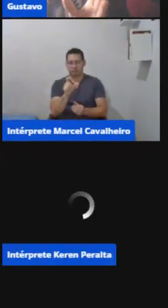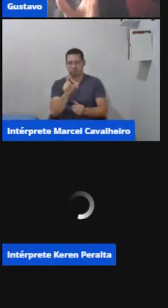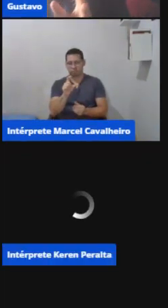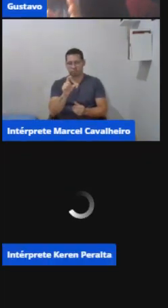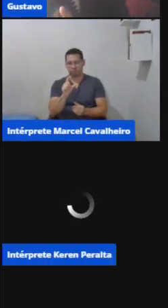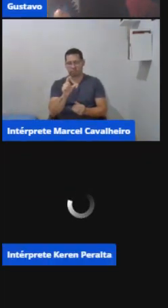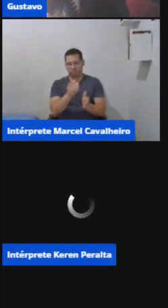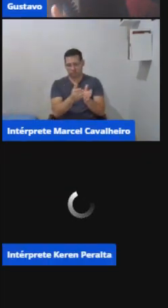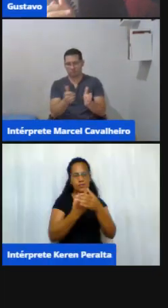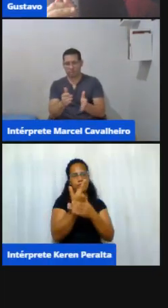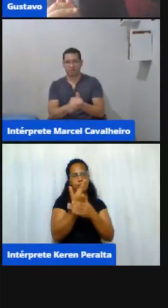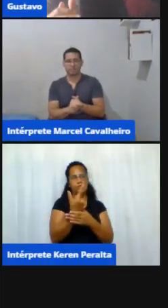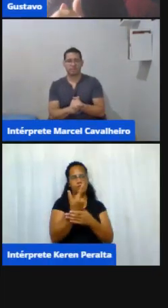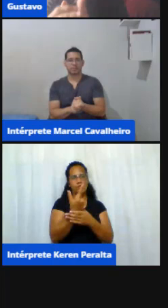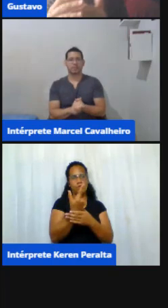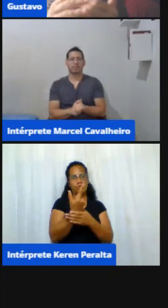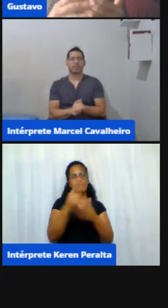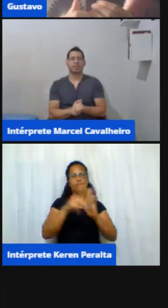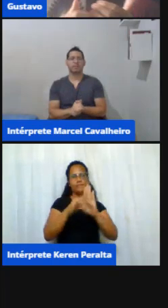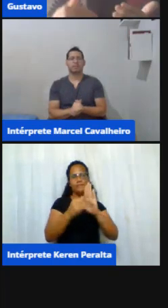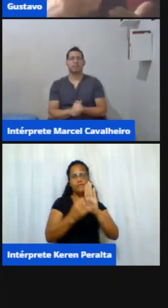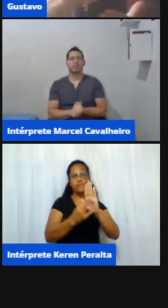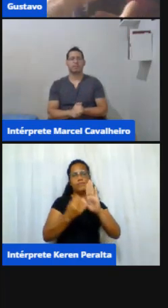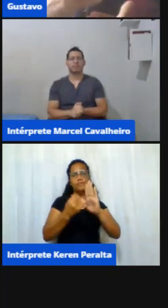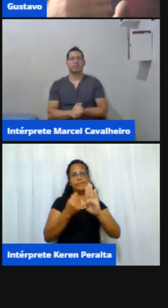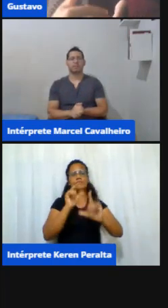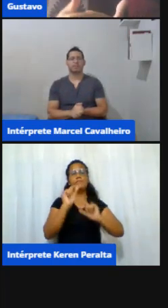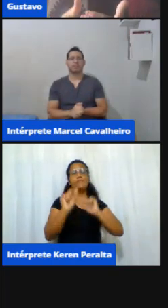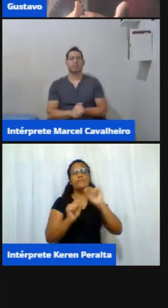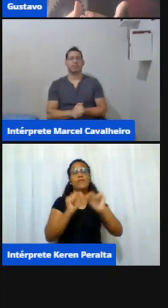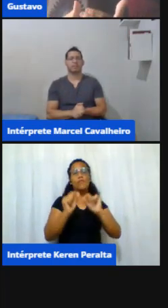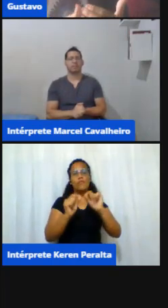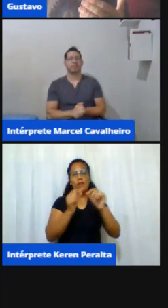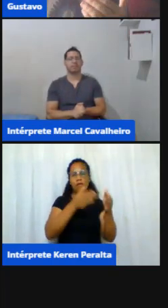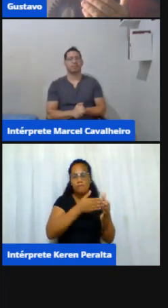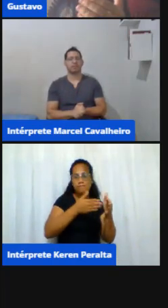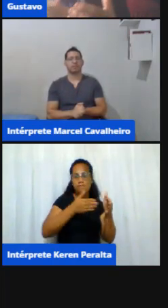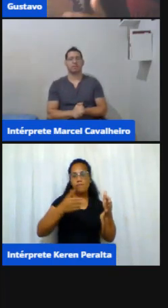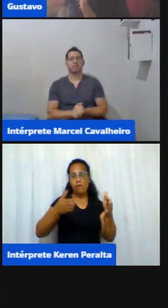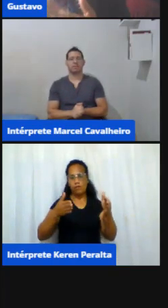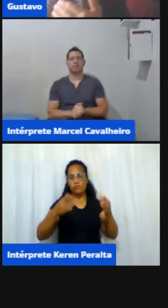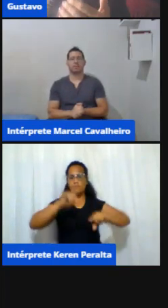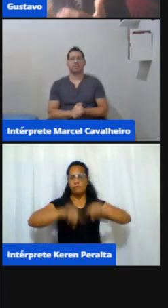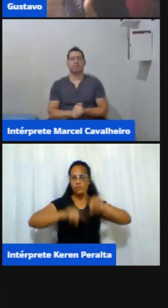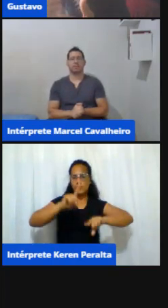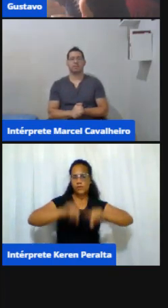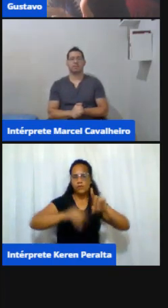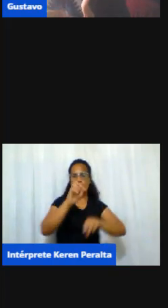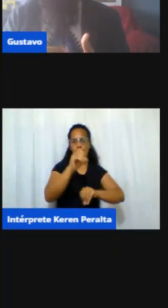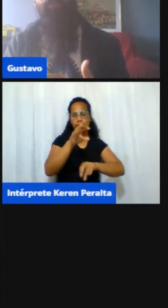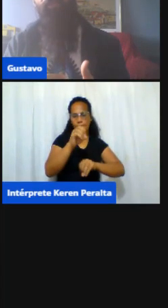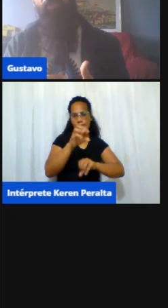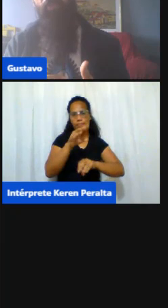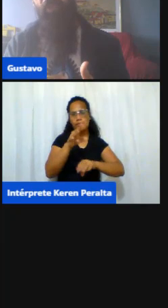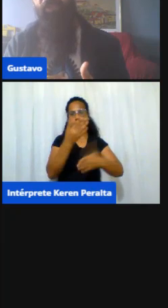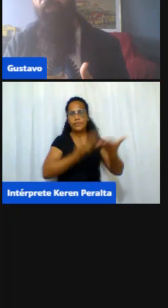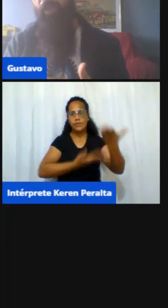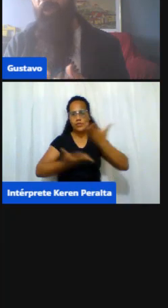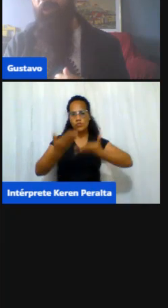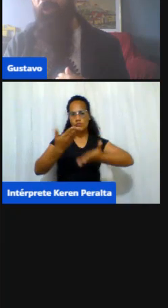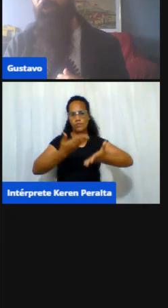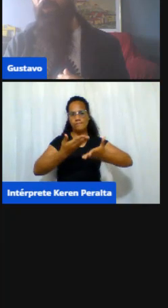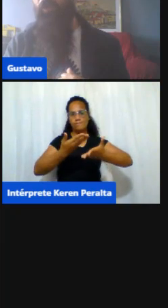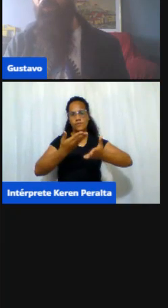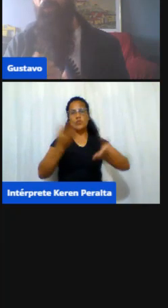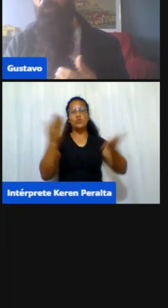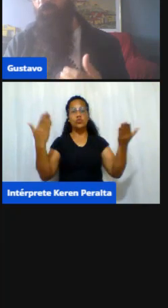que parte desse material vai ser composta pelos itens que já foram pesquisados e alguns também de elaboração pela